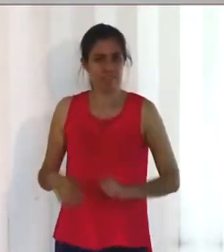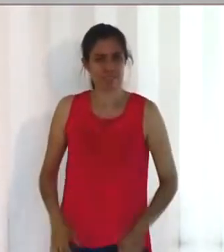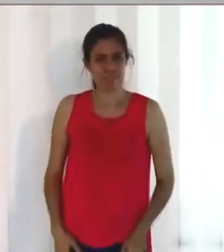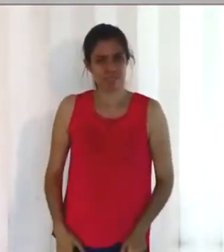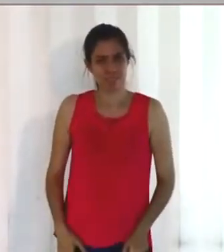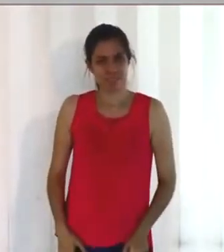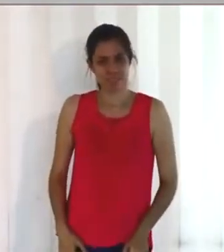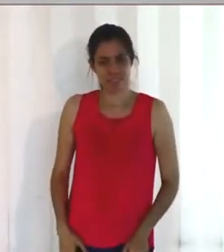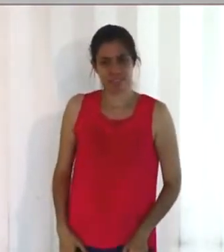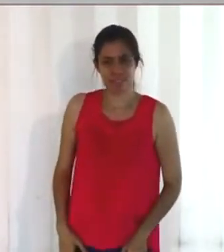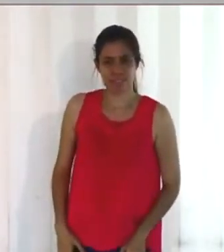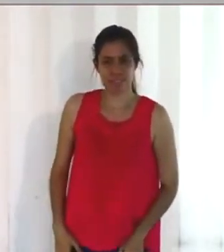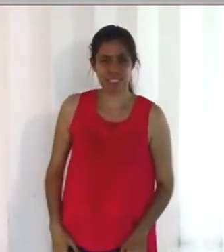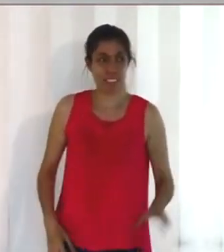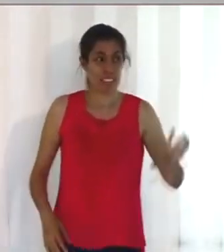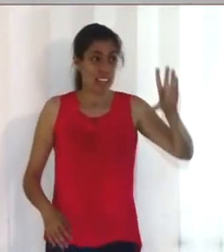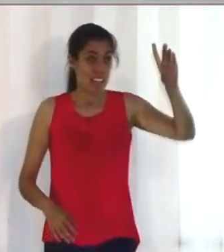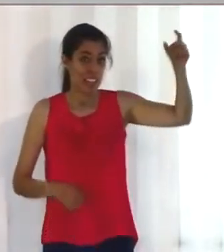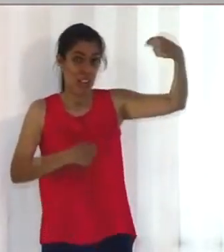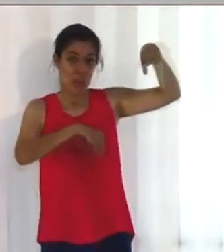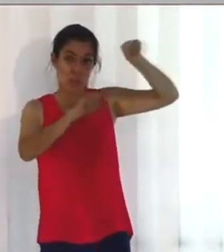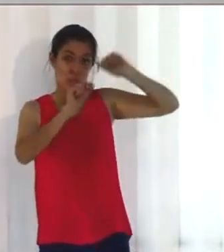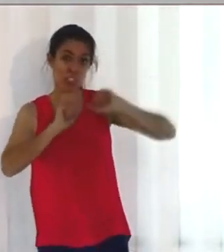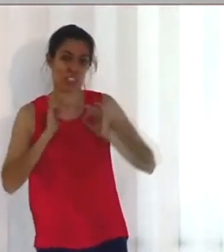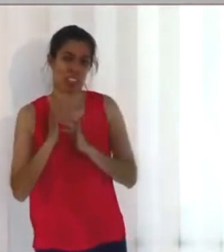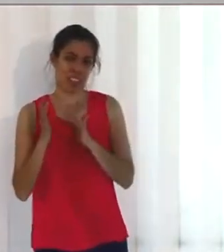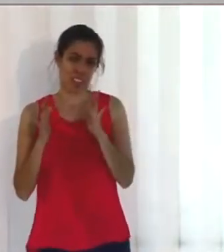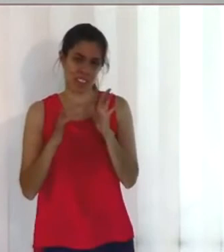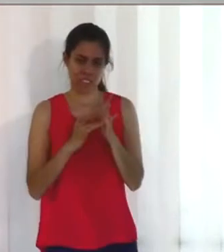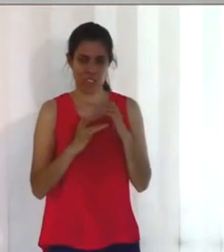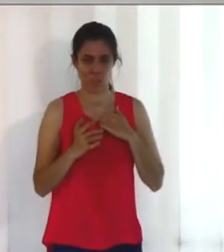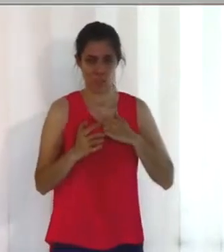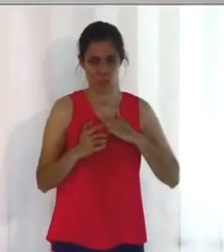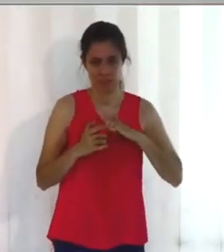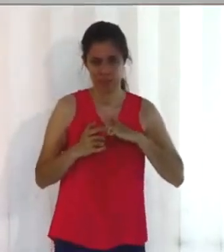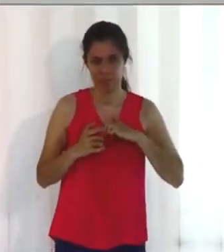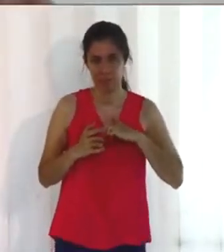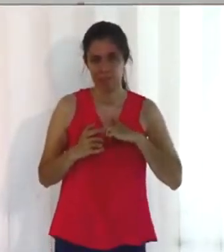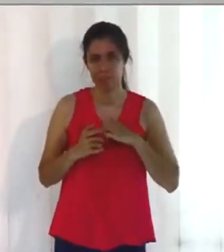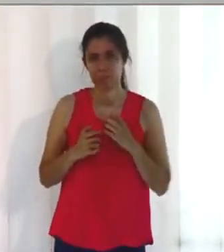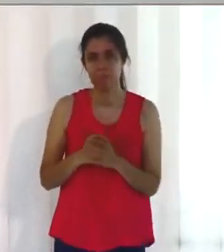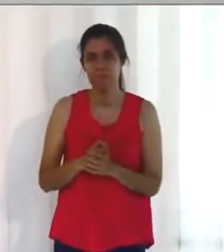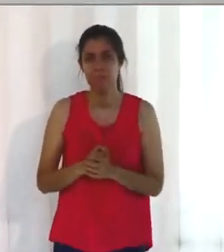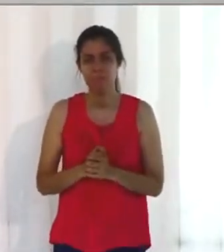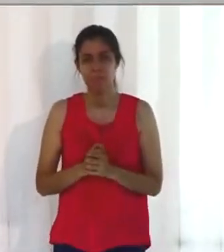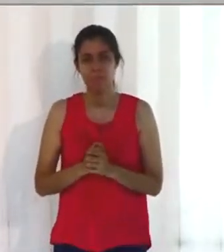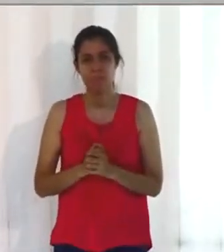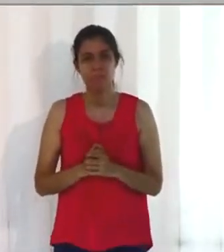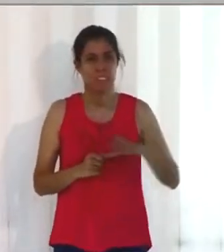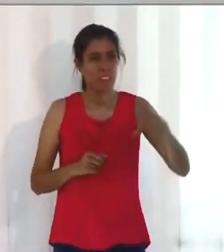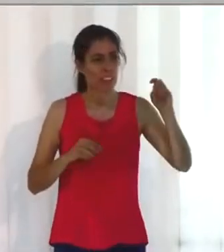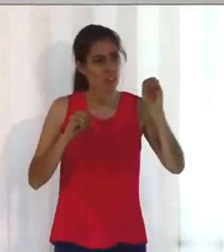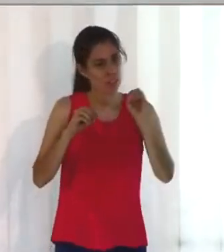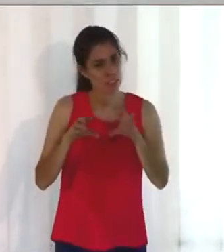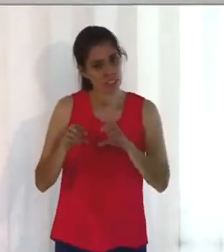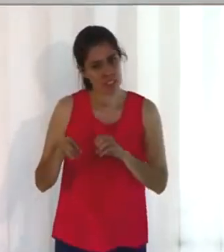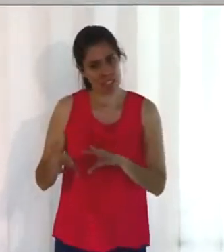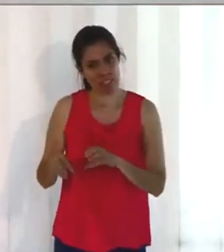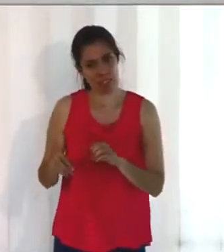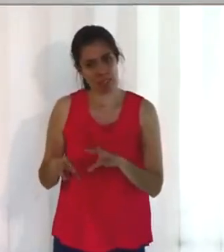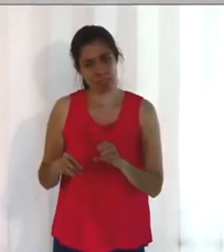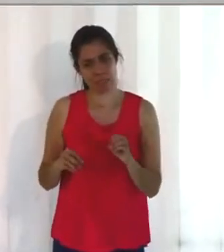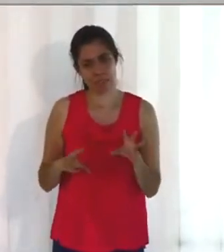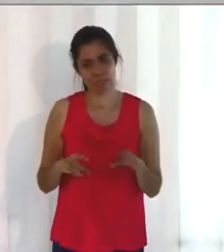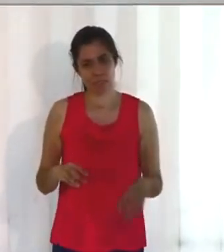para vocês. Obedeçam a ele. Essa é a instrução. Quando